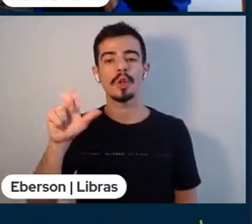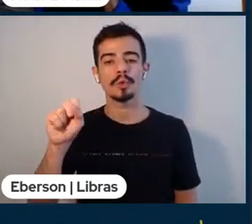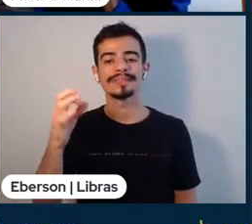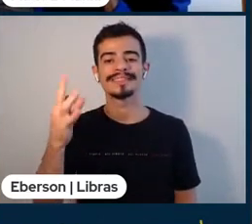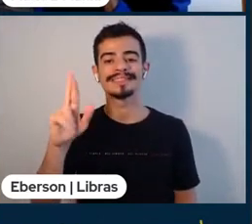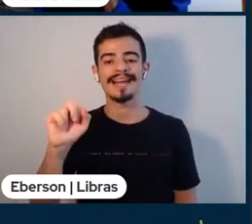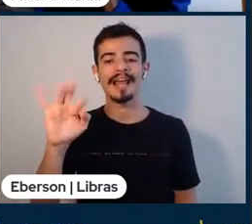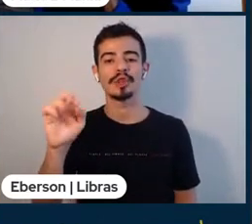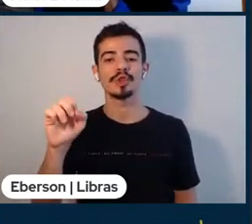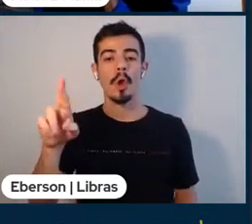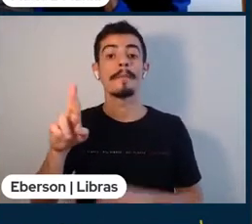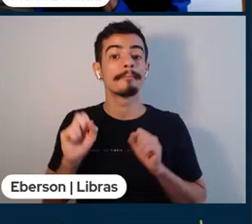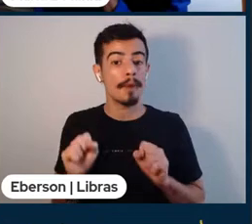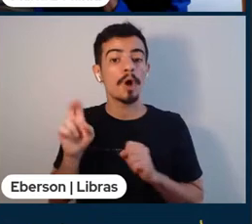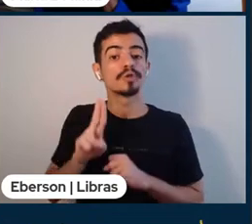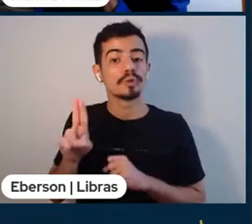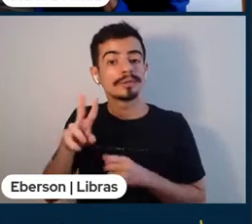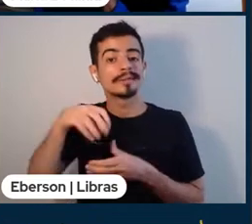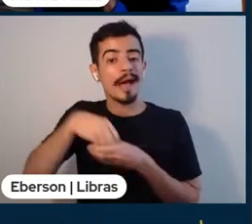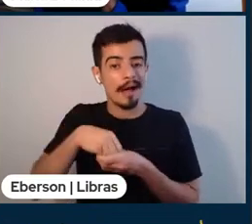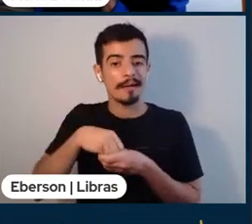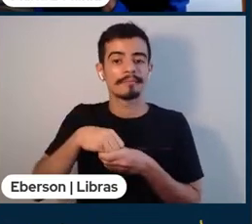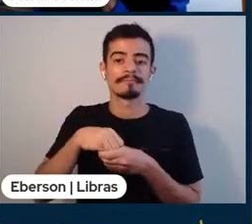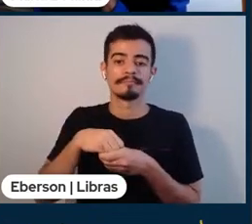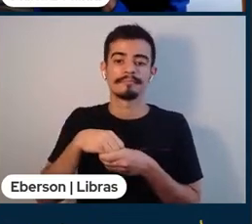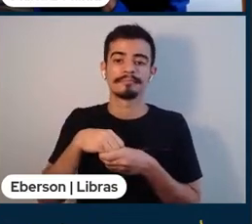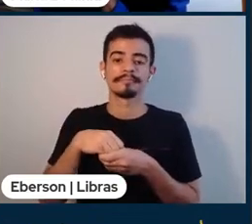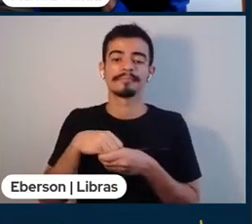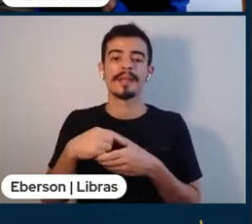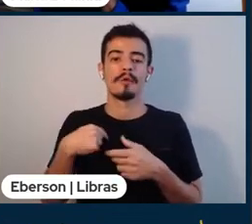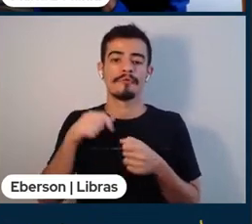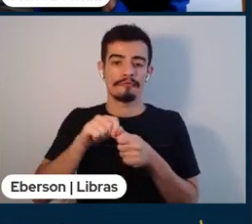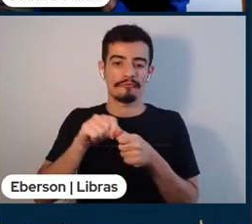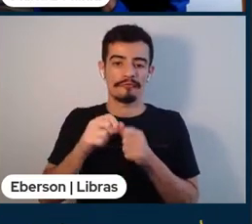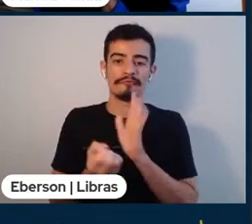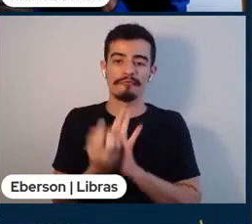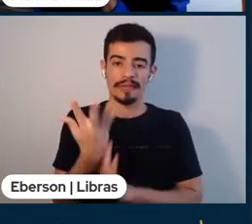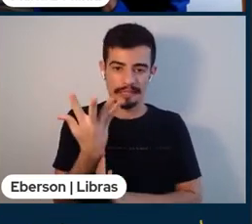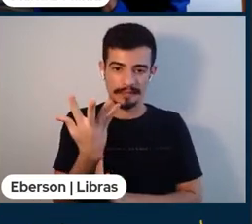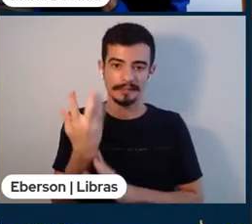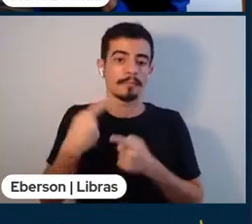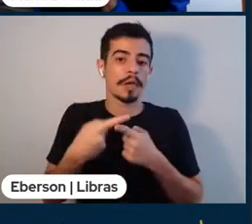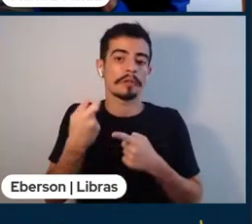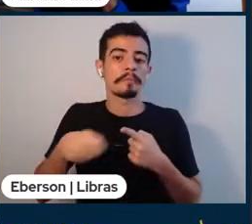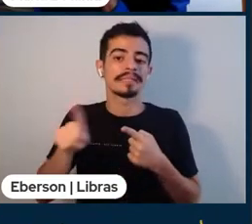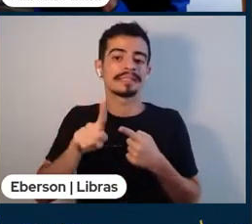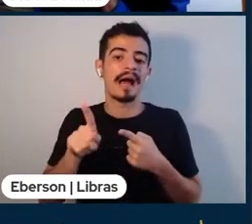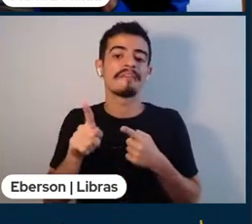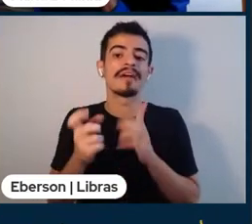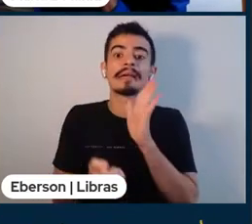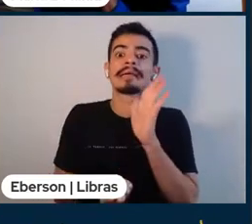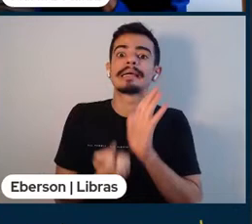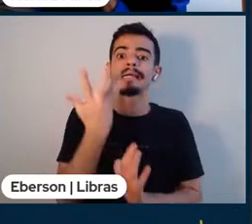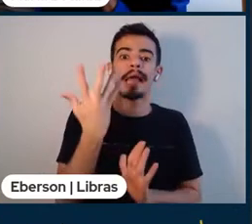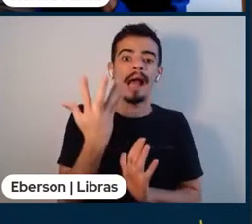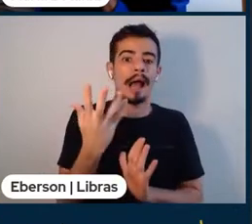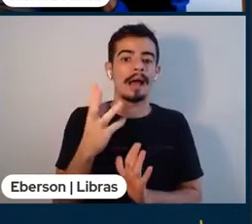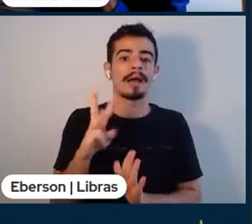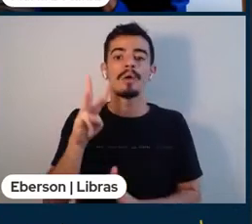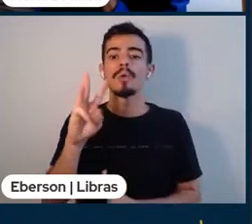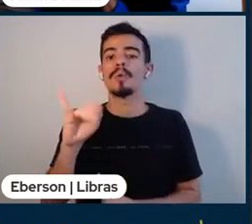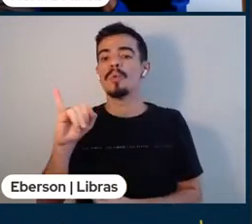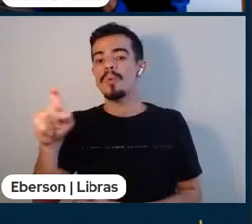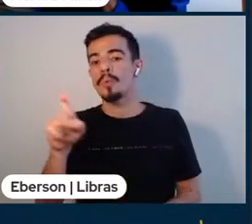peguei e fiz um portfólio lá, porque daí eu não tinha. Eu não tinha que desenvolver, na verdade, nenhum Wix da vida,